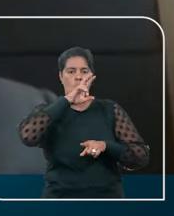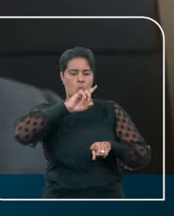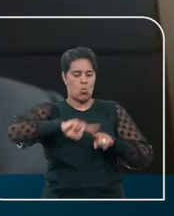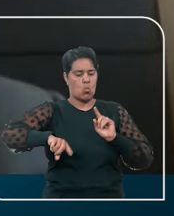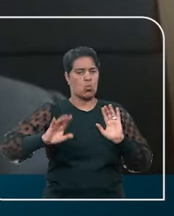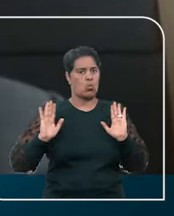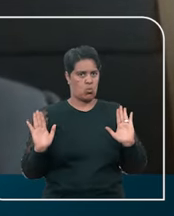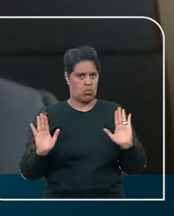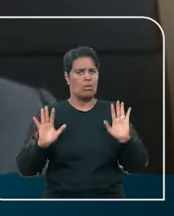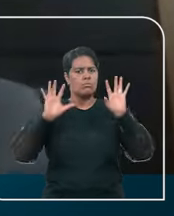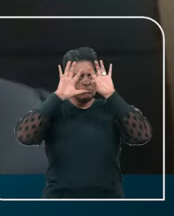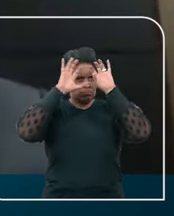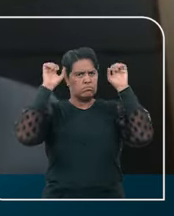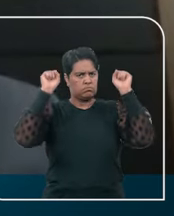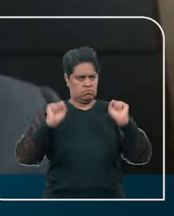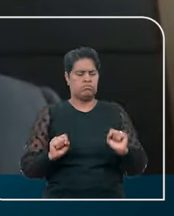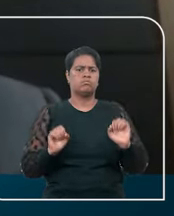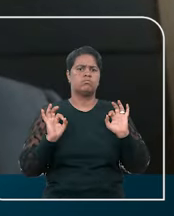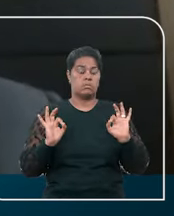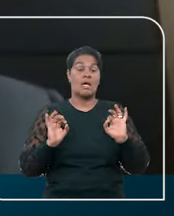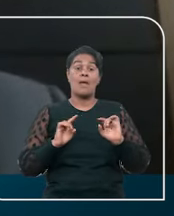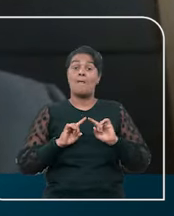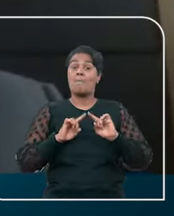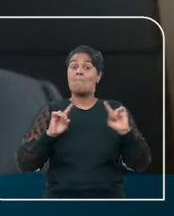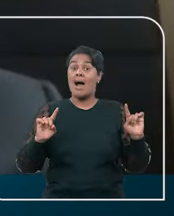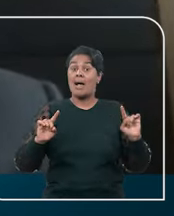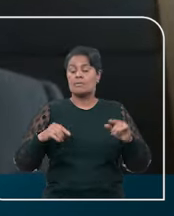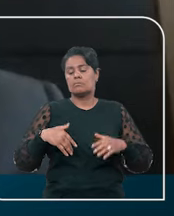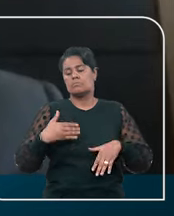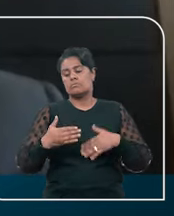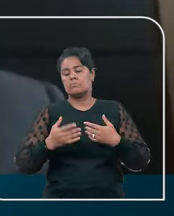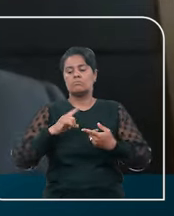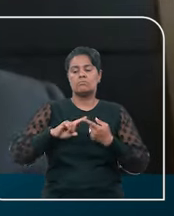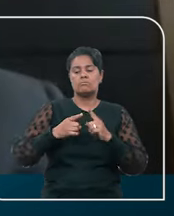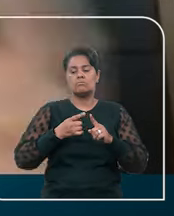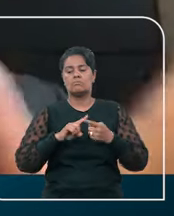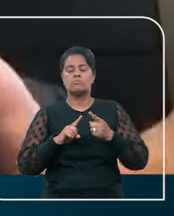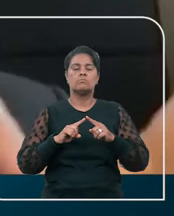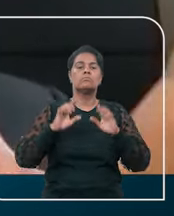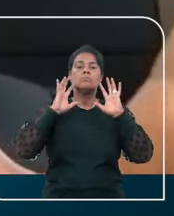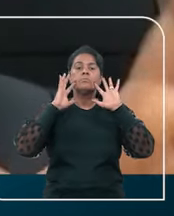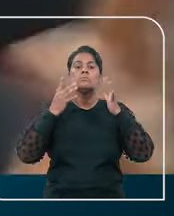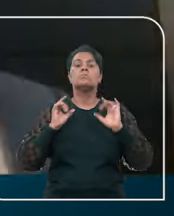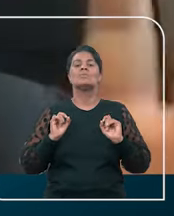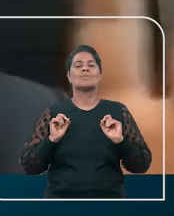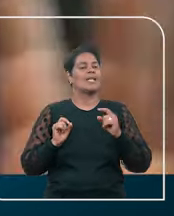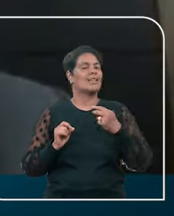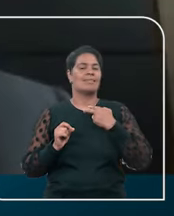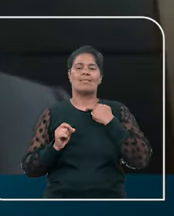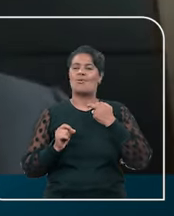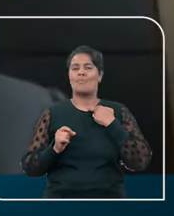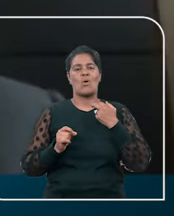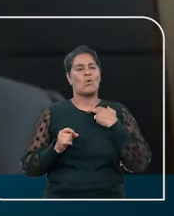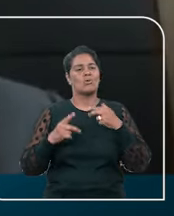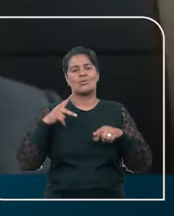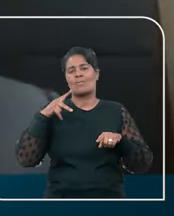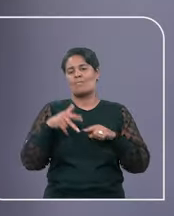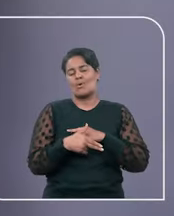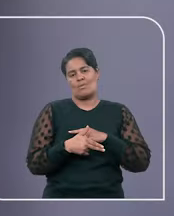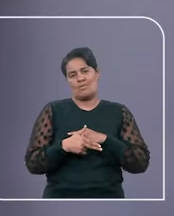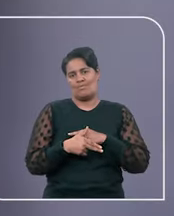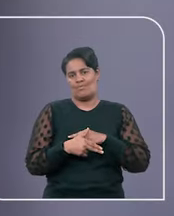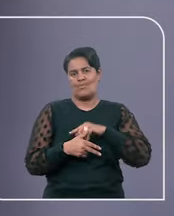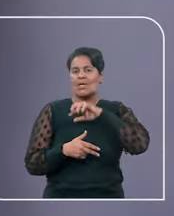reiteradamente decidiram que não é possível de plano restringir a um animal dentro de uma unidade